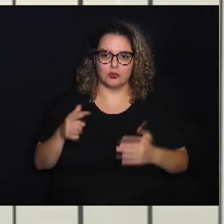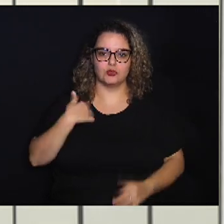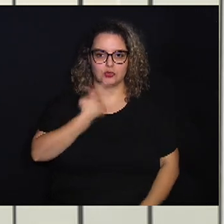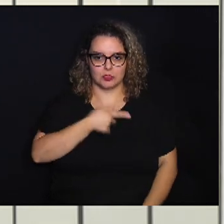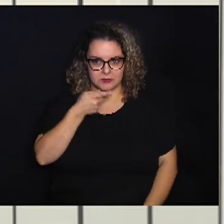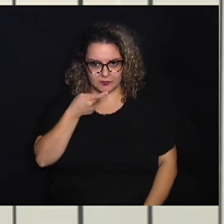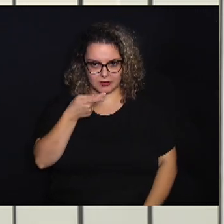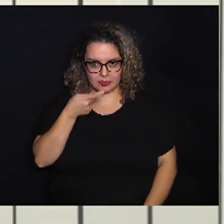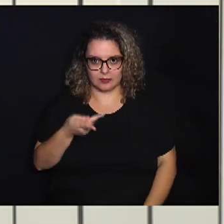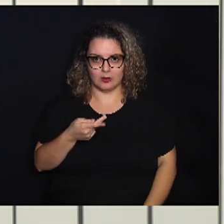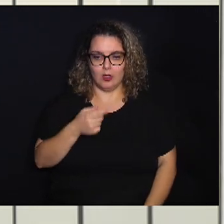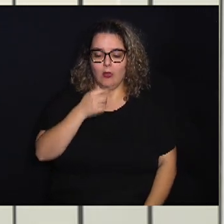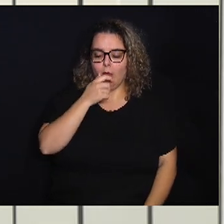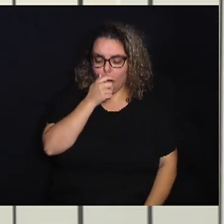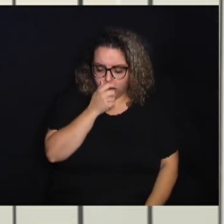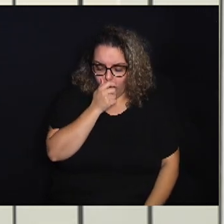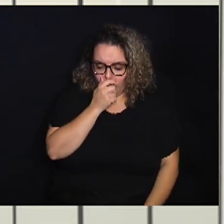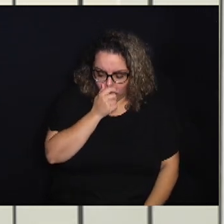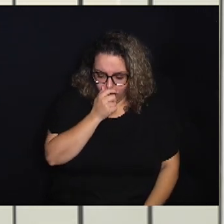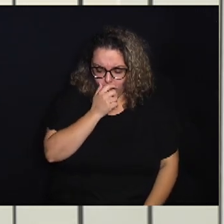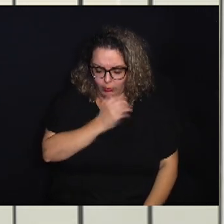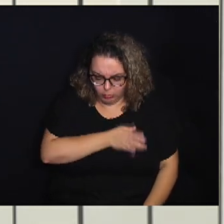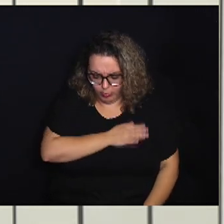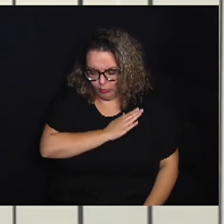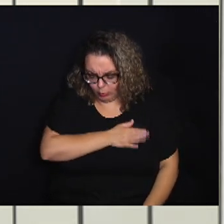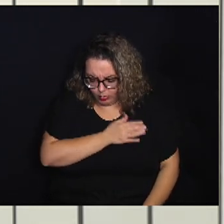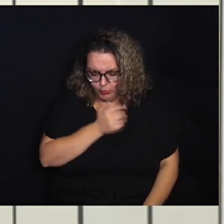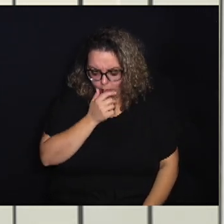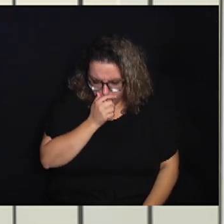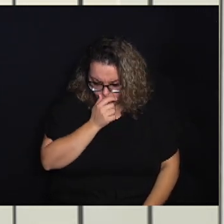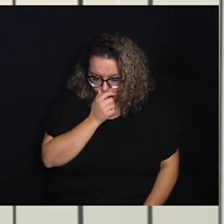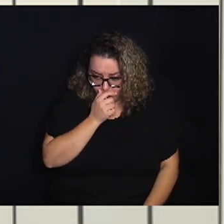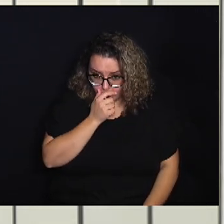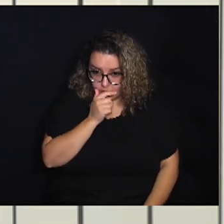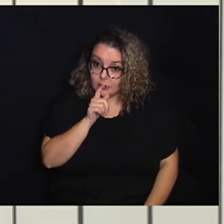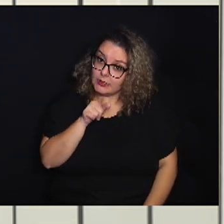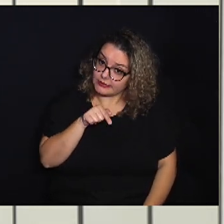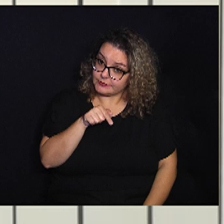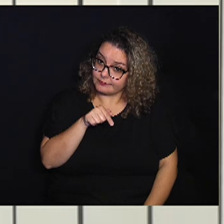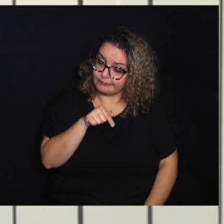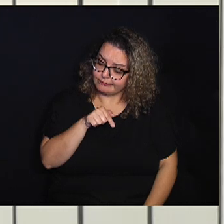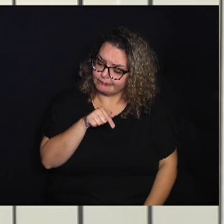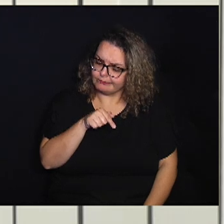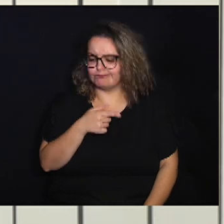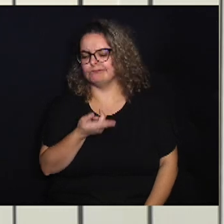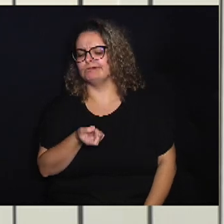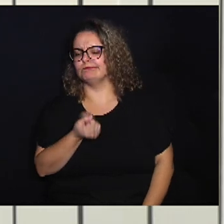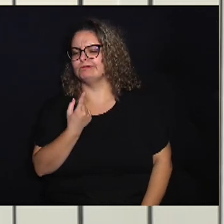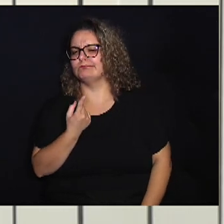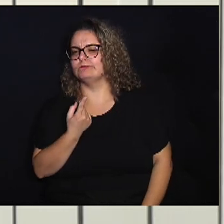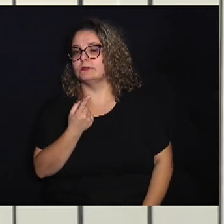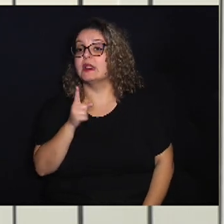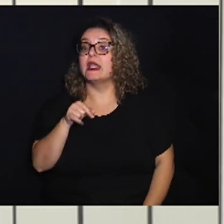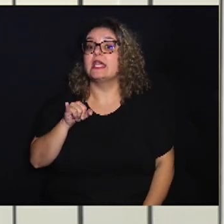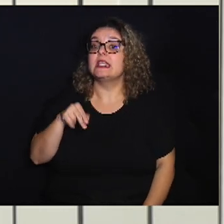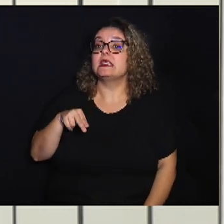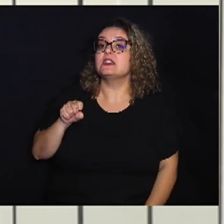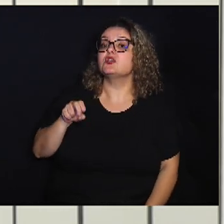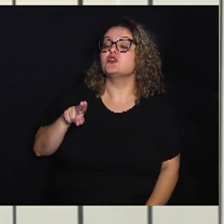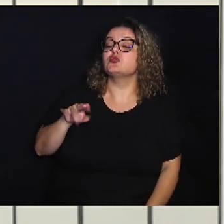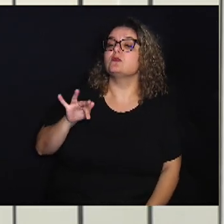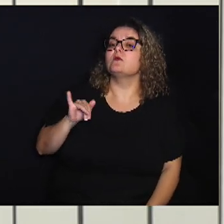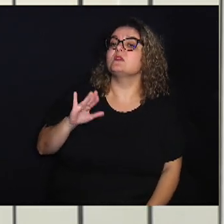falar sobre a tosse cardíaca, que é um sintoma subestimado da insuficiência cardíaca. A